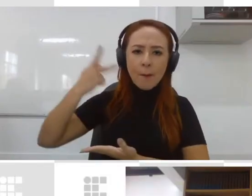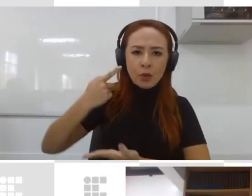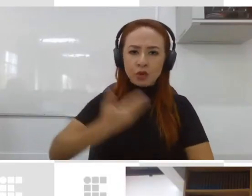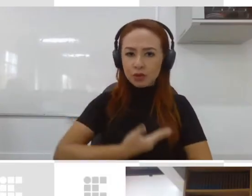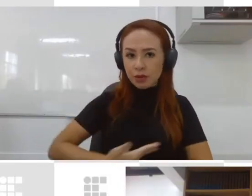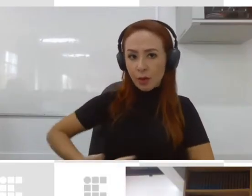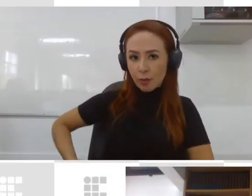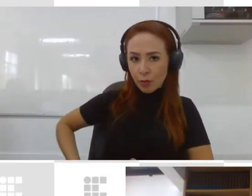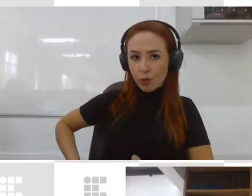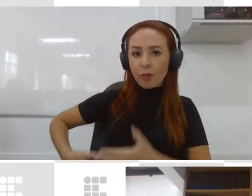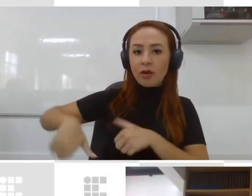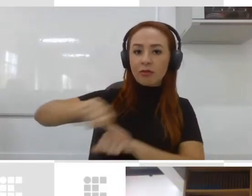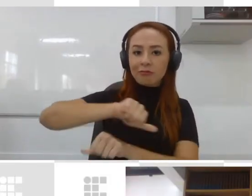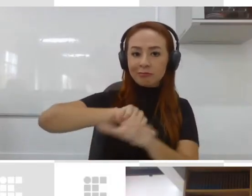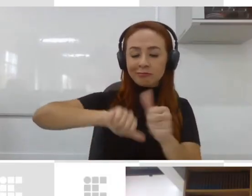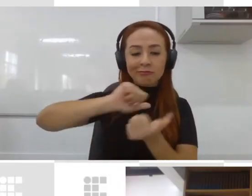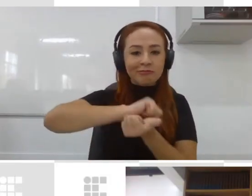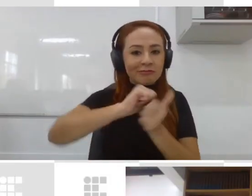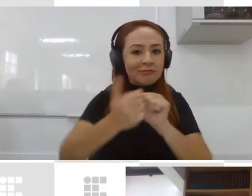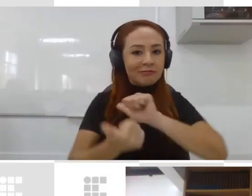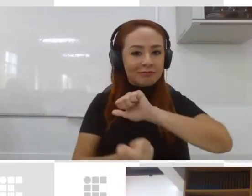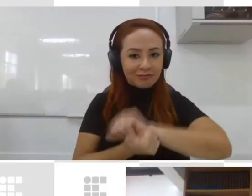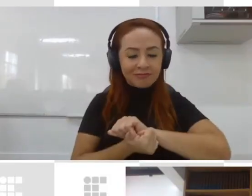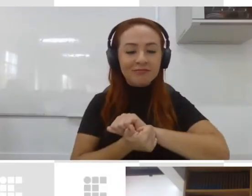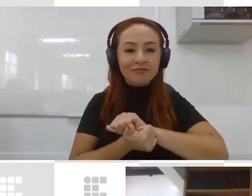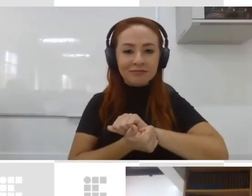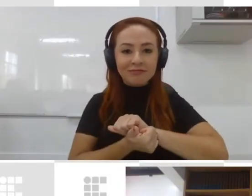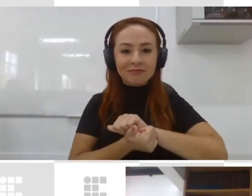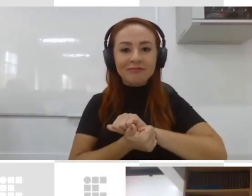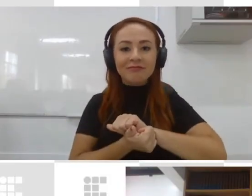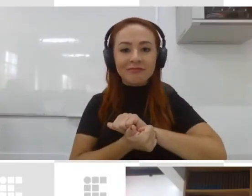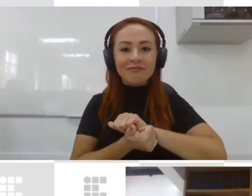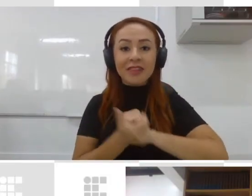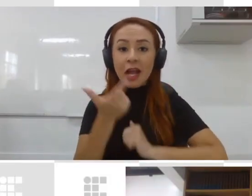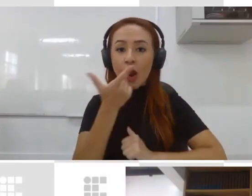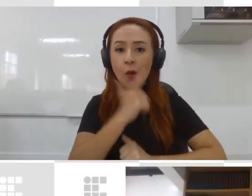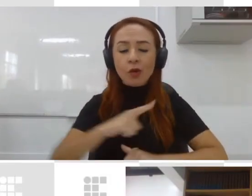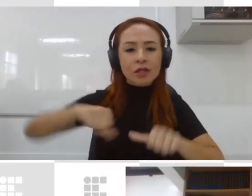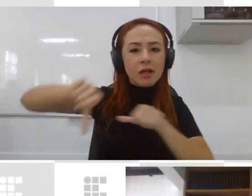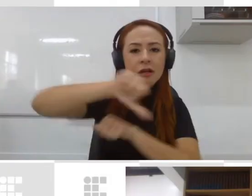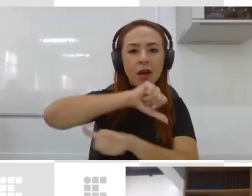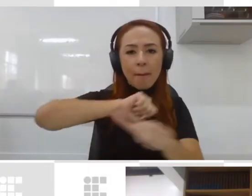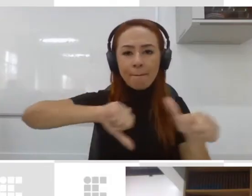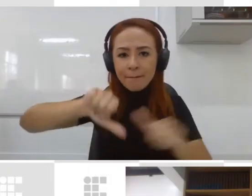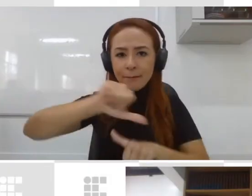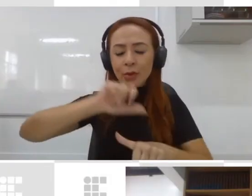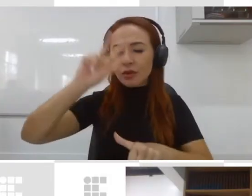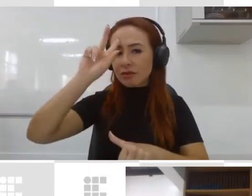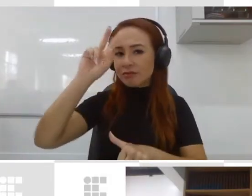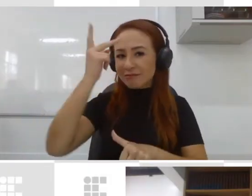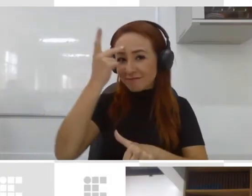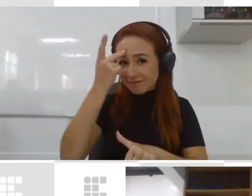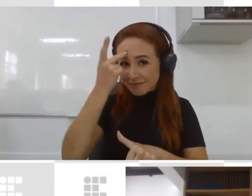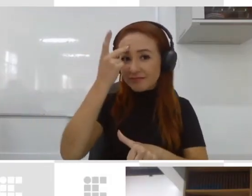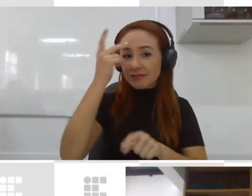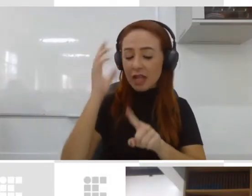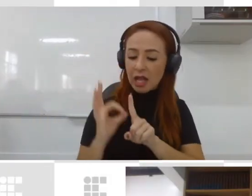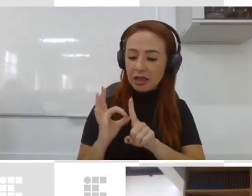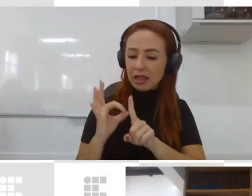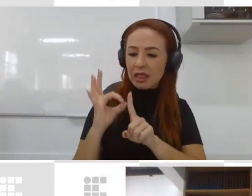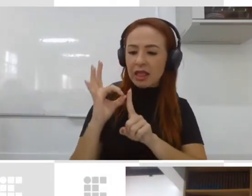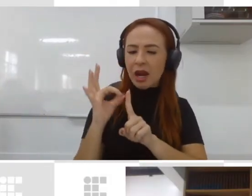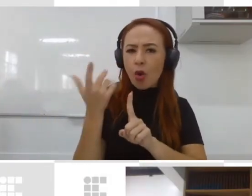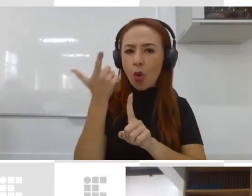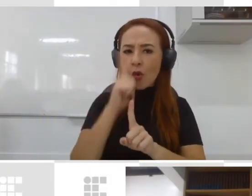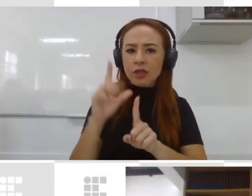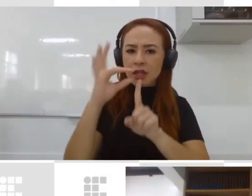serem redirecionadas à reversão dessa tendência ou não? O que o senhor,